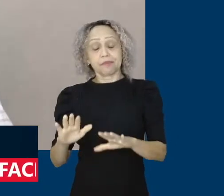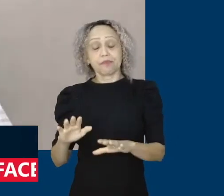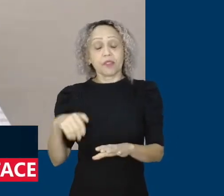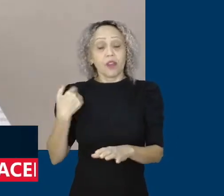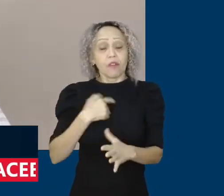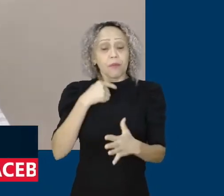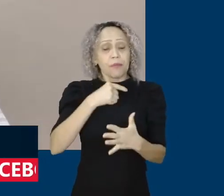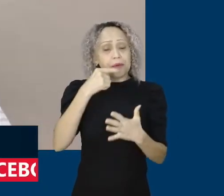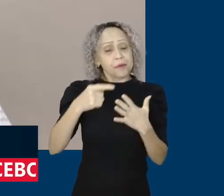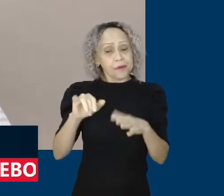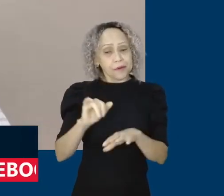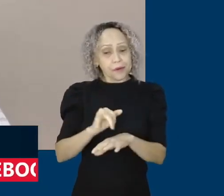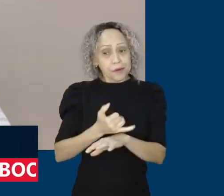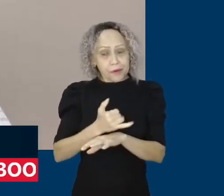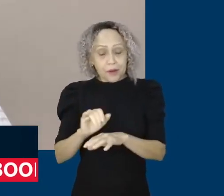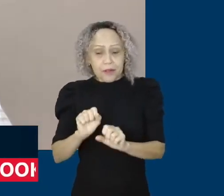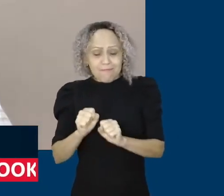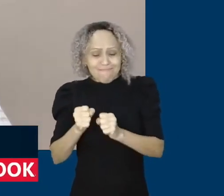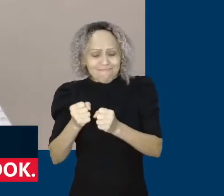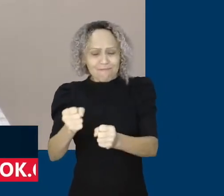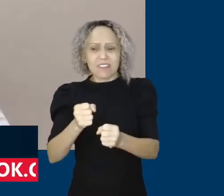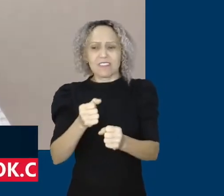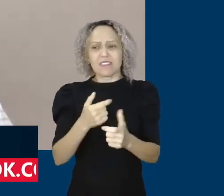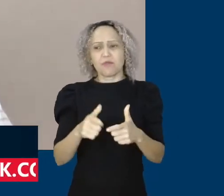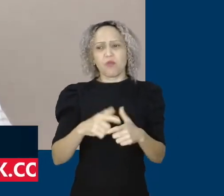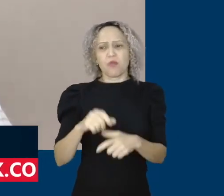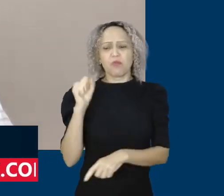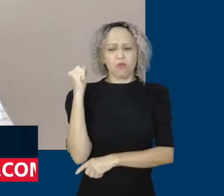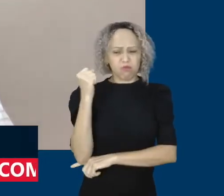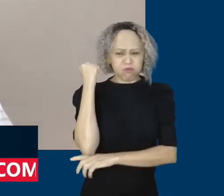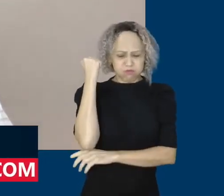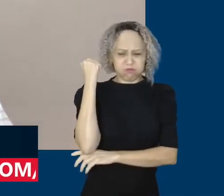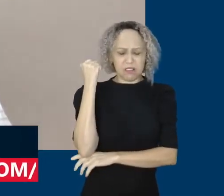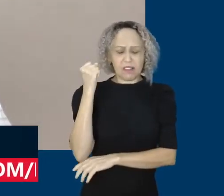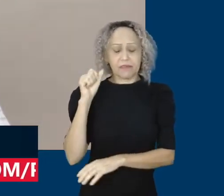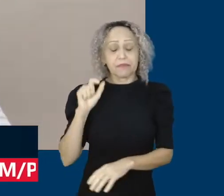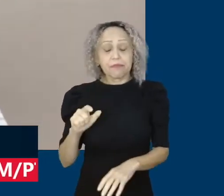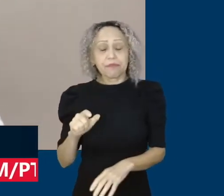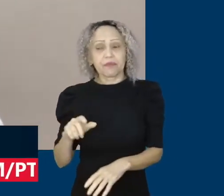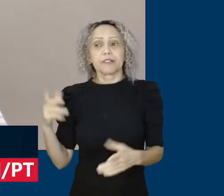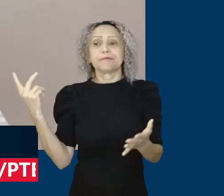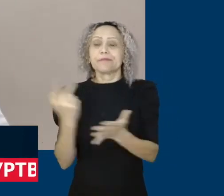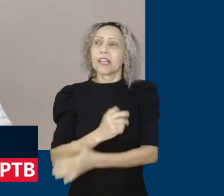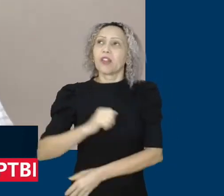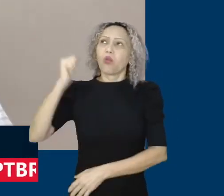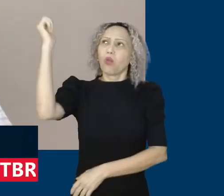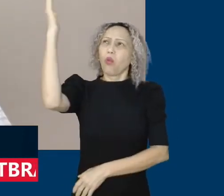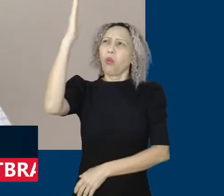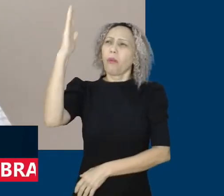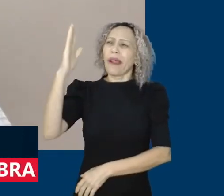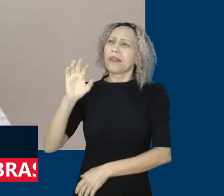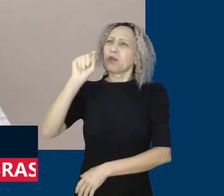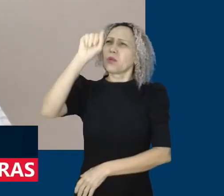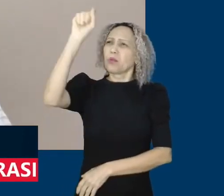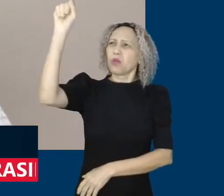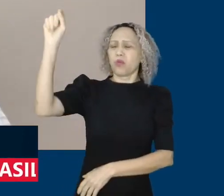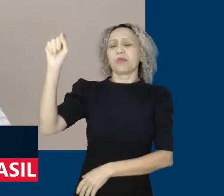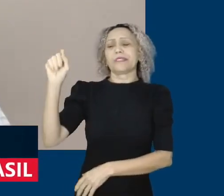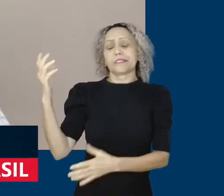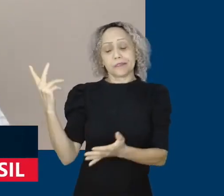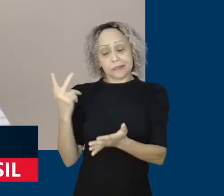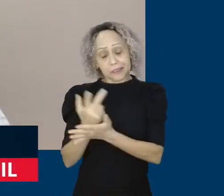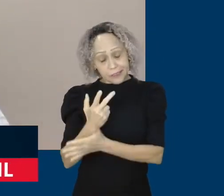enfrentar esse grave problema que nós vivemos, né? E, repito, em todo o Brasil. Evidente que esse